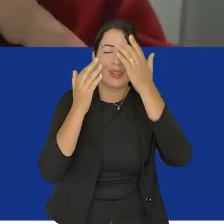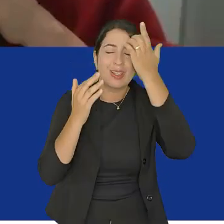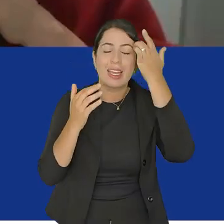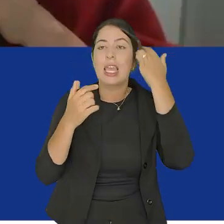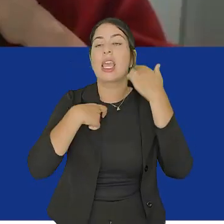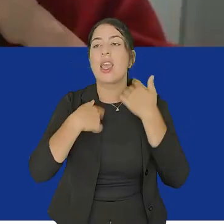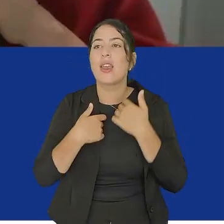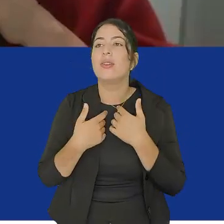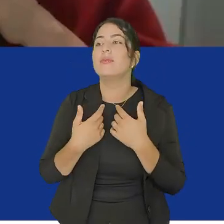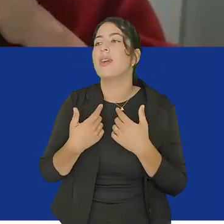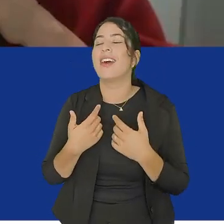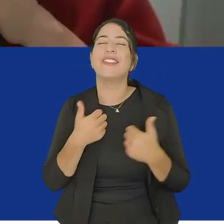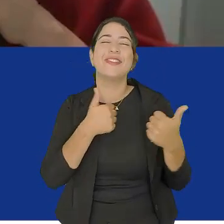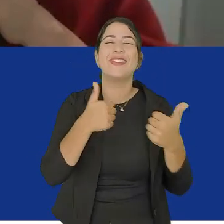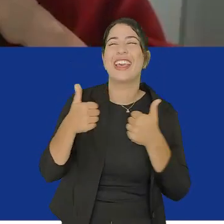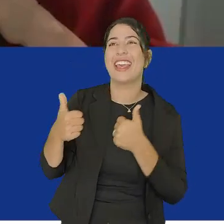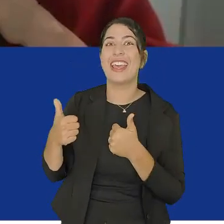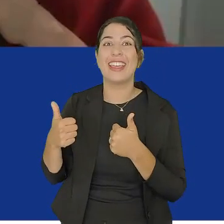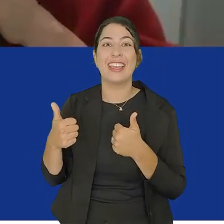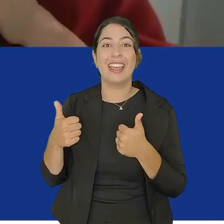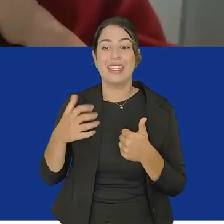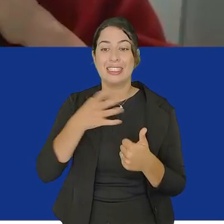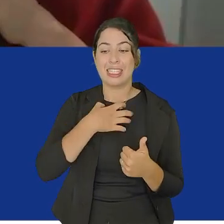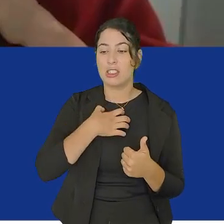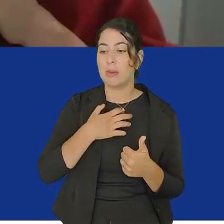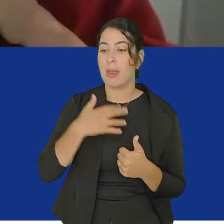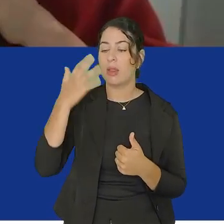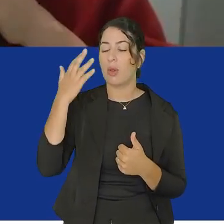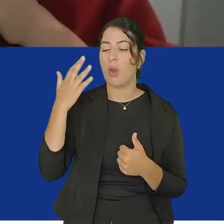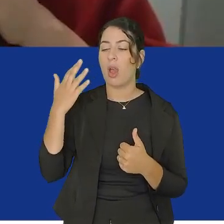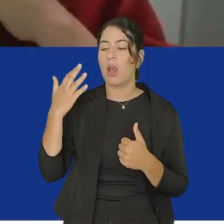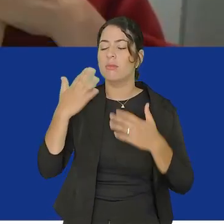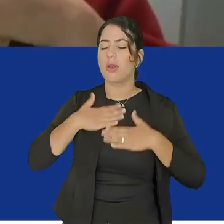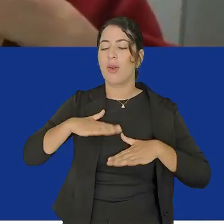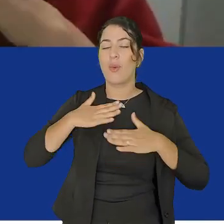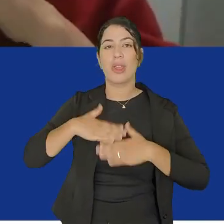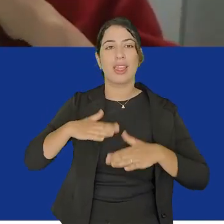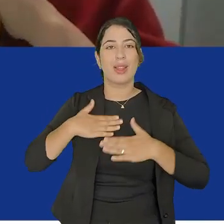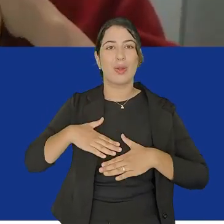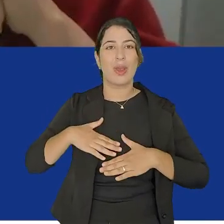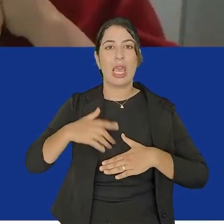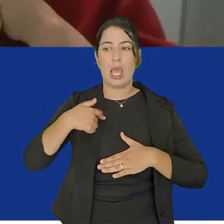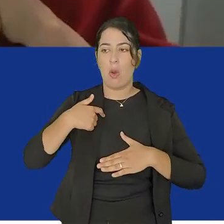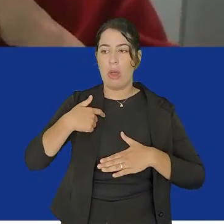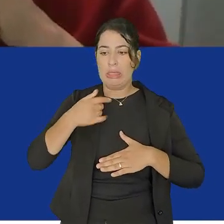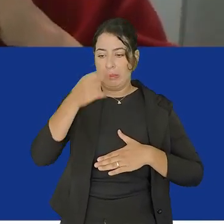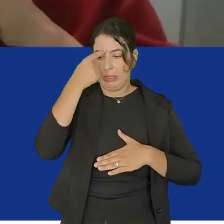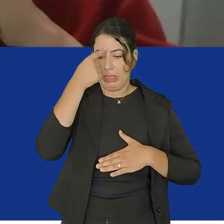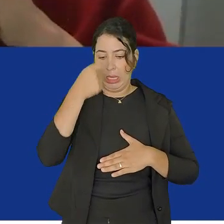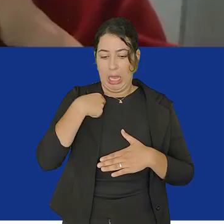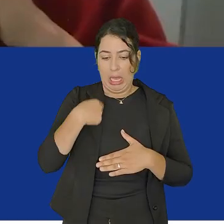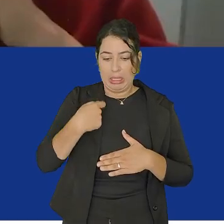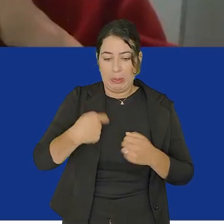é mesmo, não fique naquele esforço de ter que construir um eu falso para poder